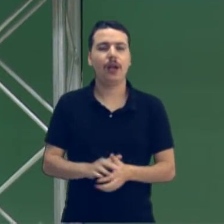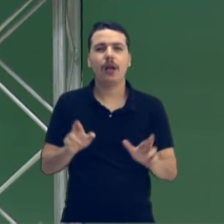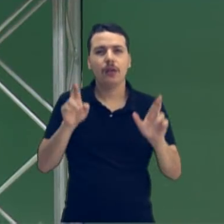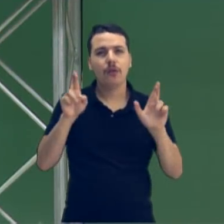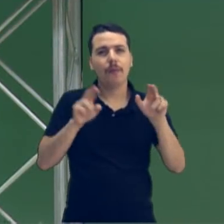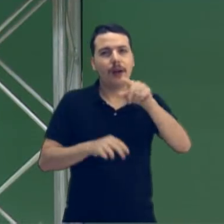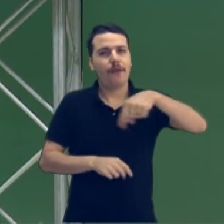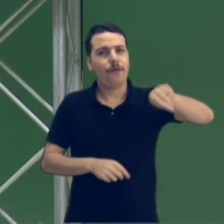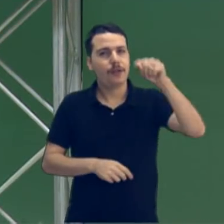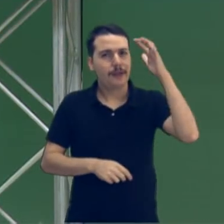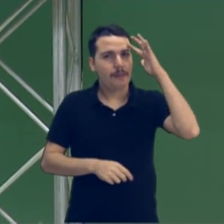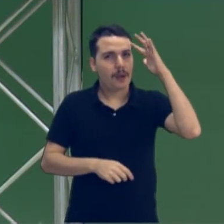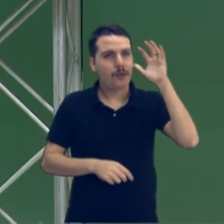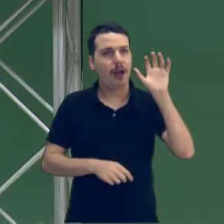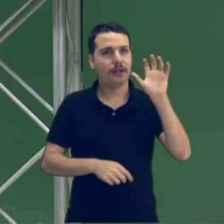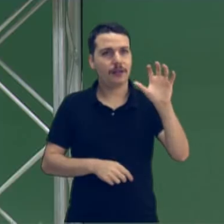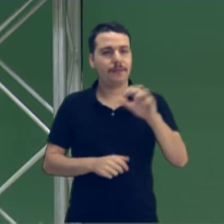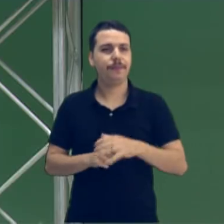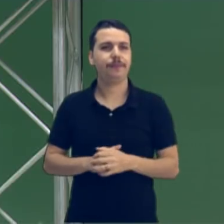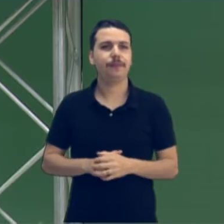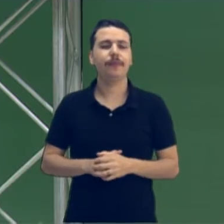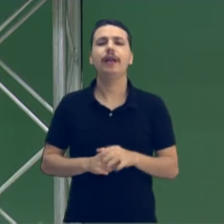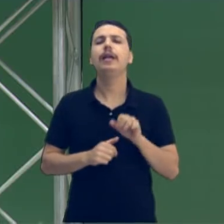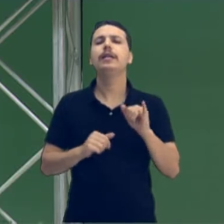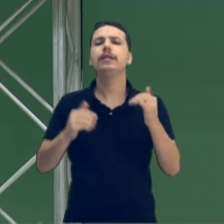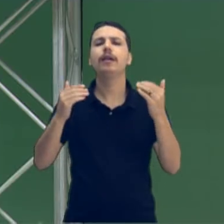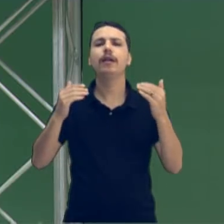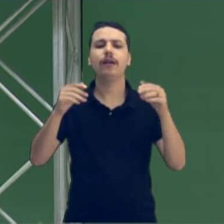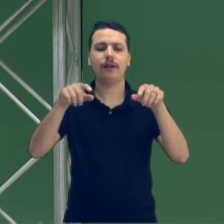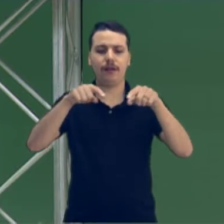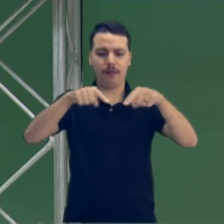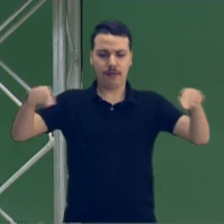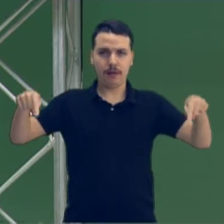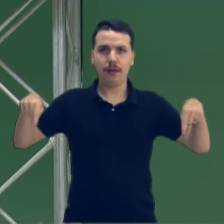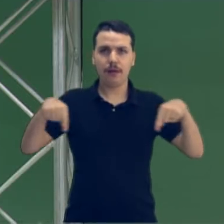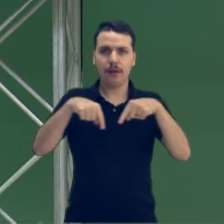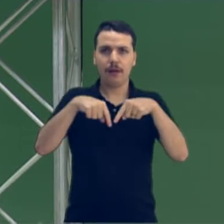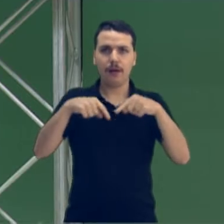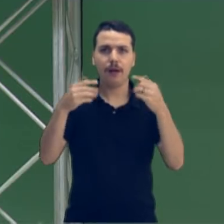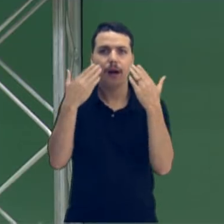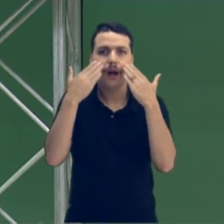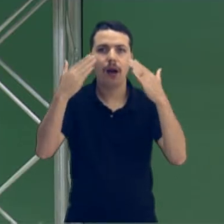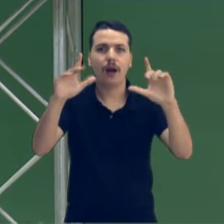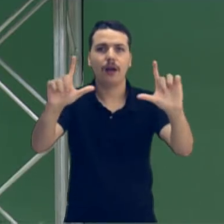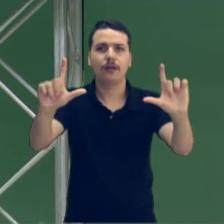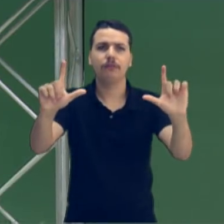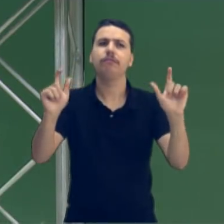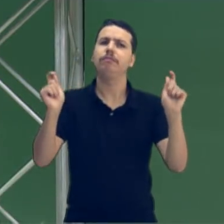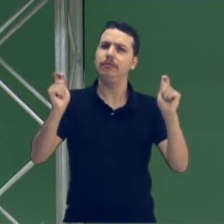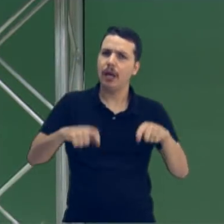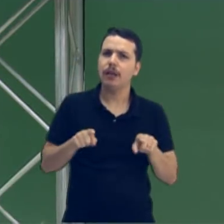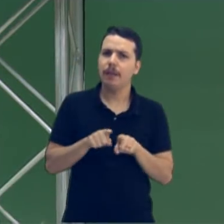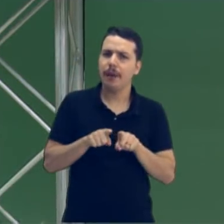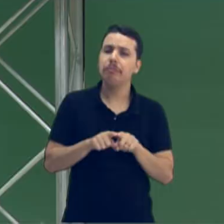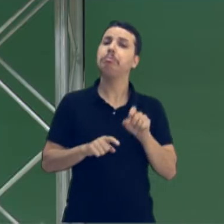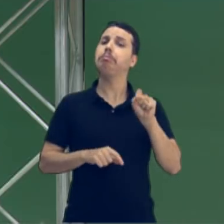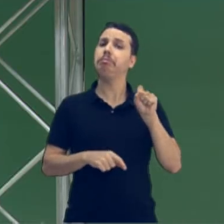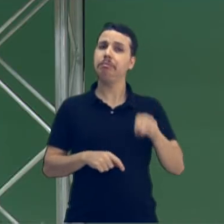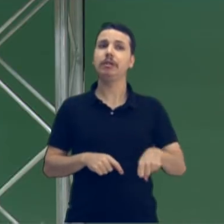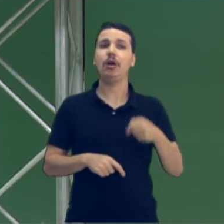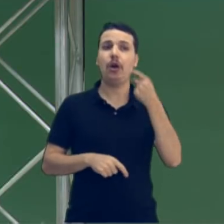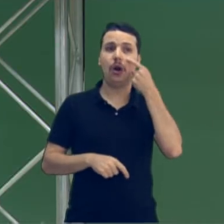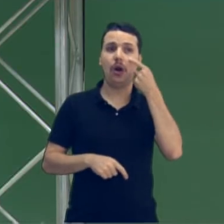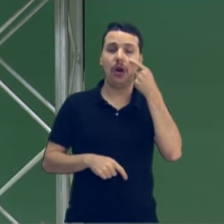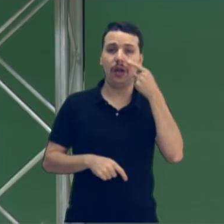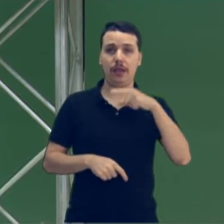pensado assim, né? E se a tela for invertida, também é possível? Sim? Também, né? Olha só,